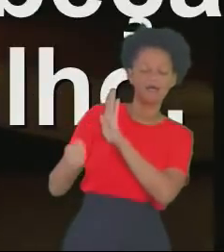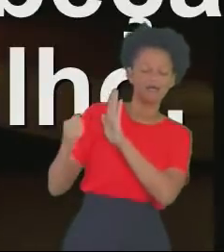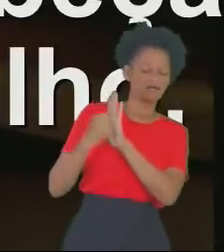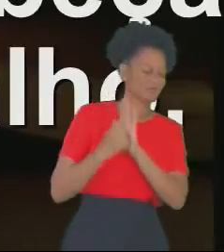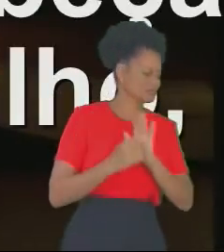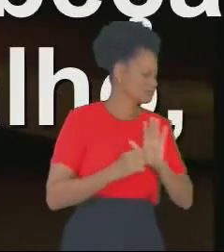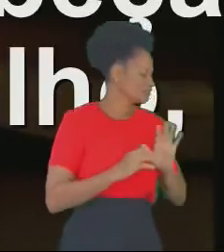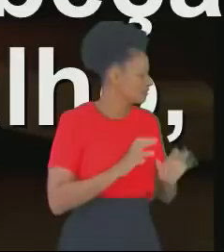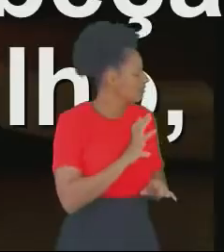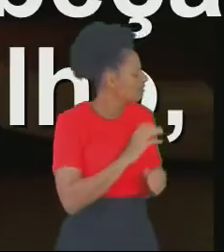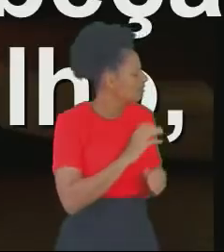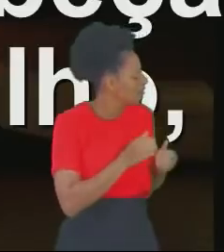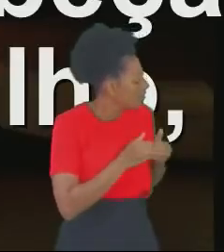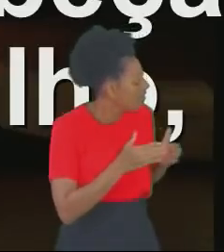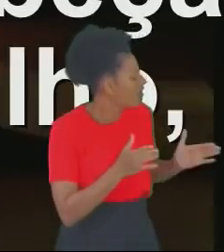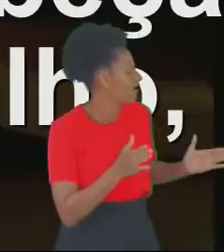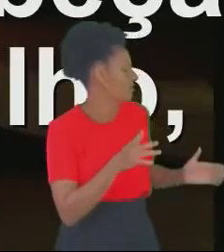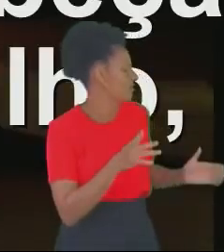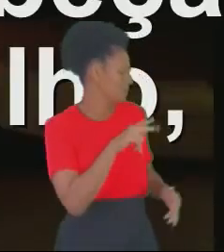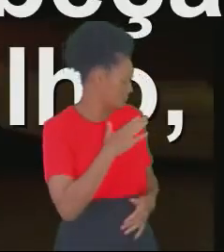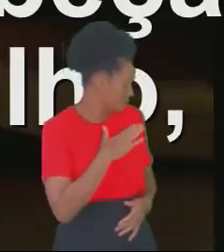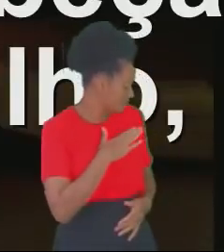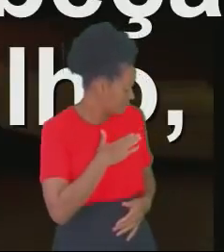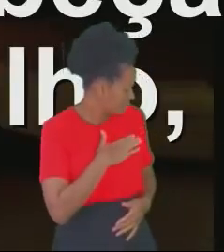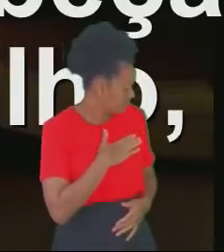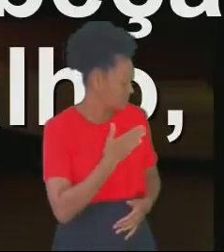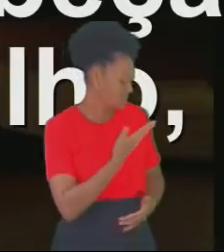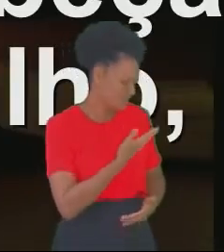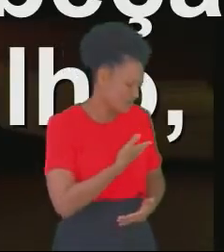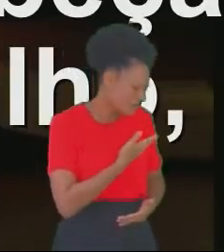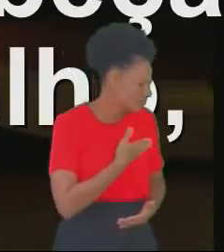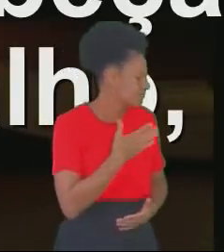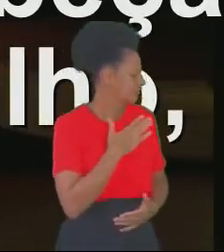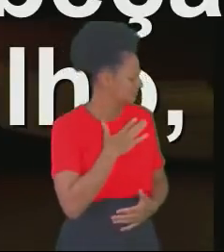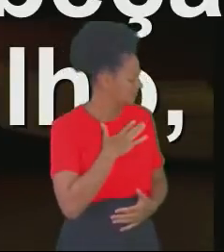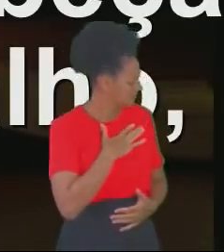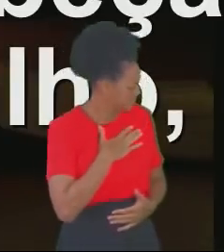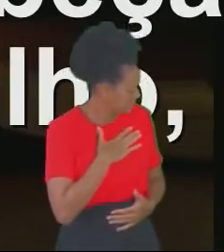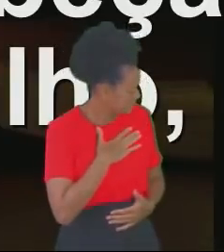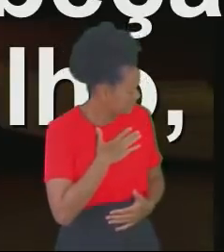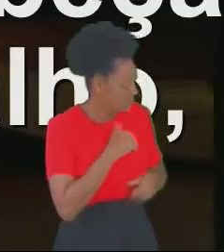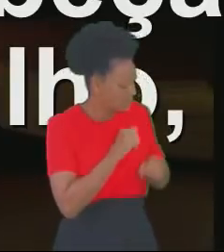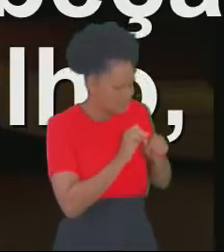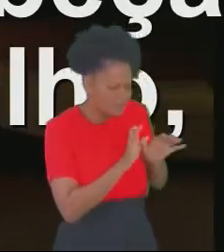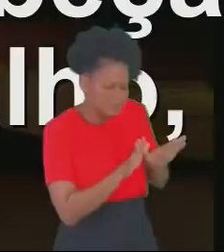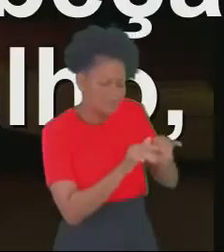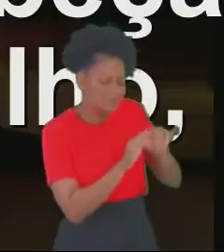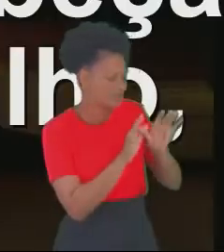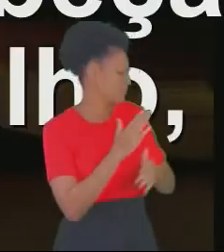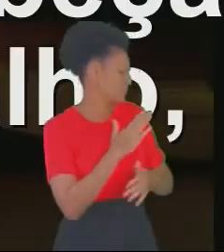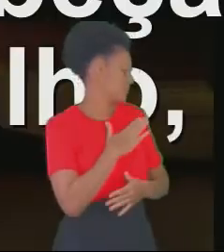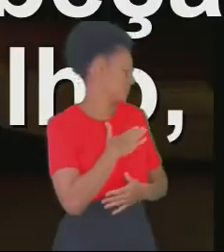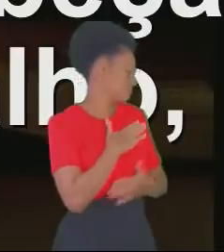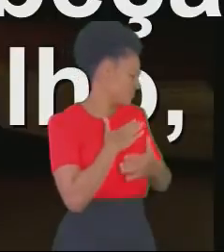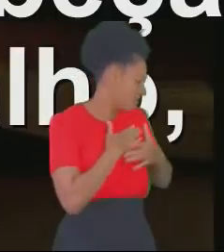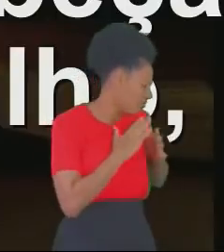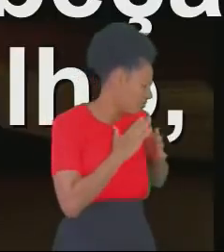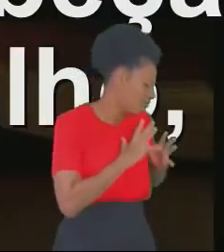Abre-me, irmã minha, amiga minha, pomba minha, minha